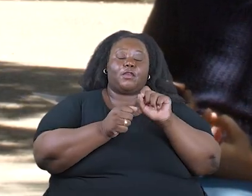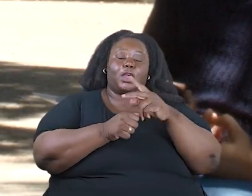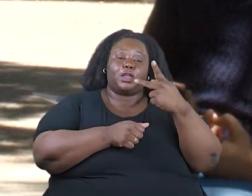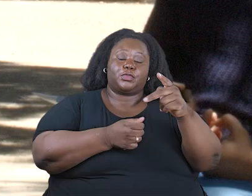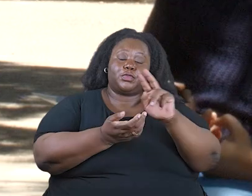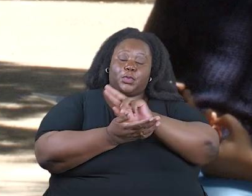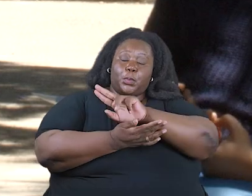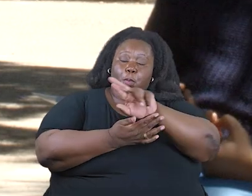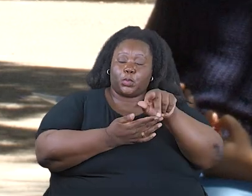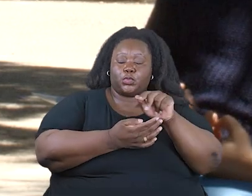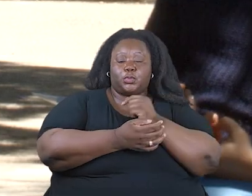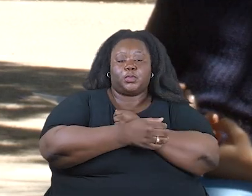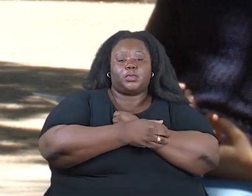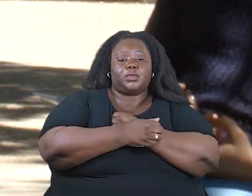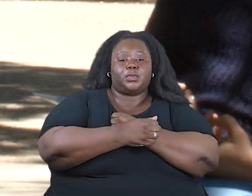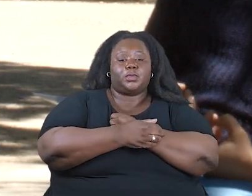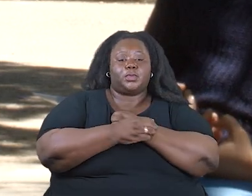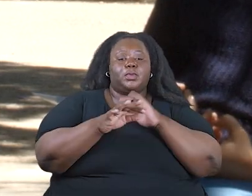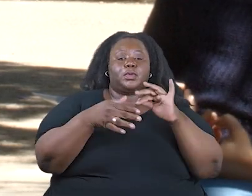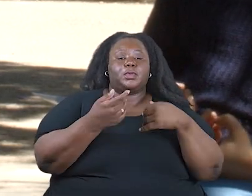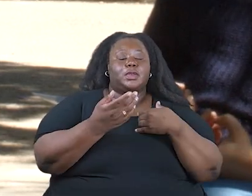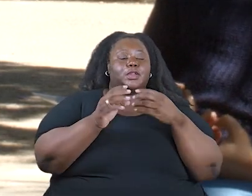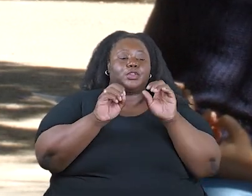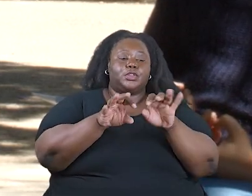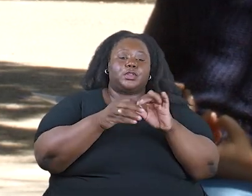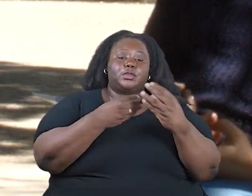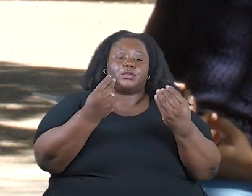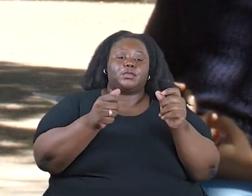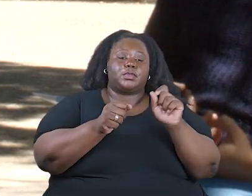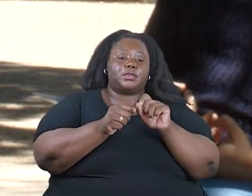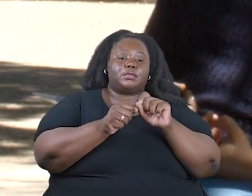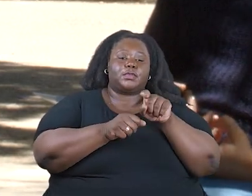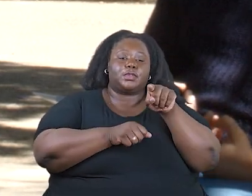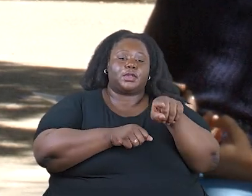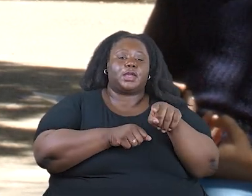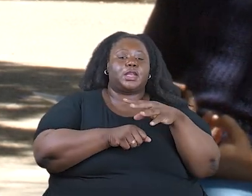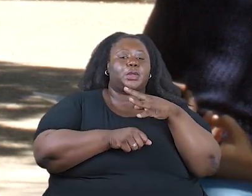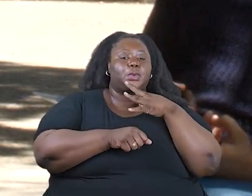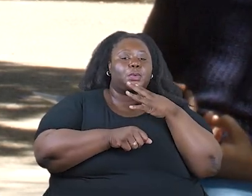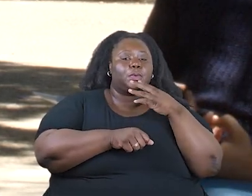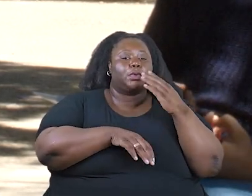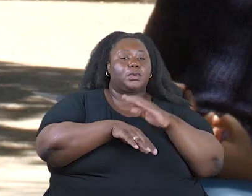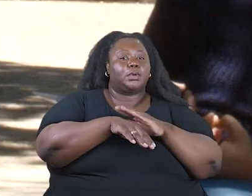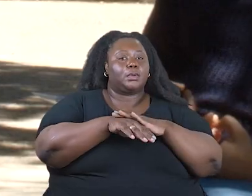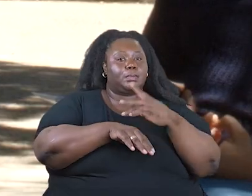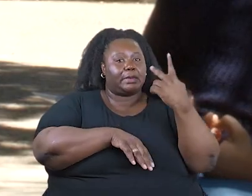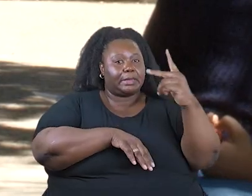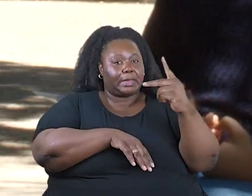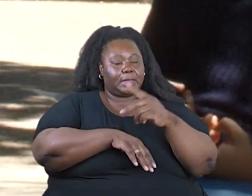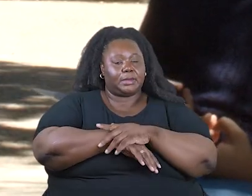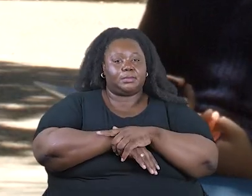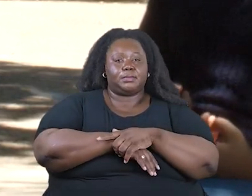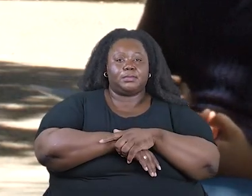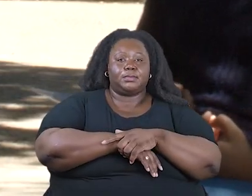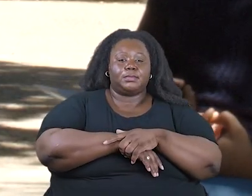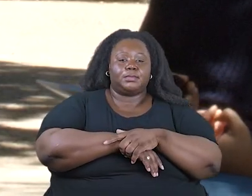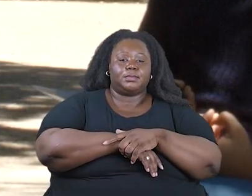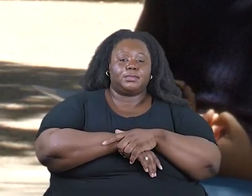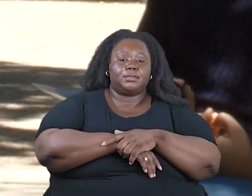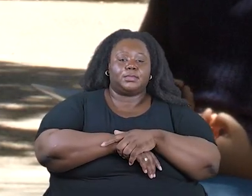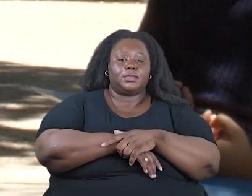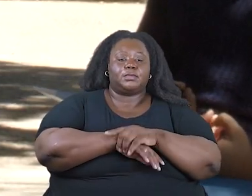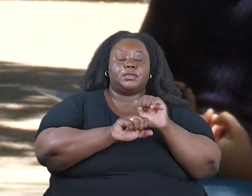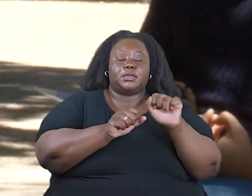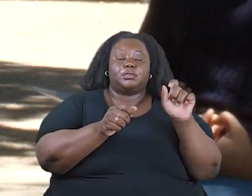múltiplo. Então ele te dava as instruções, se você fizesse, ele reconhecia que aquilo era uma obra dele. Que